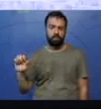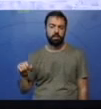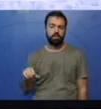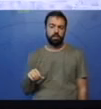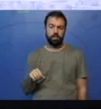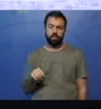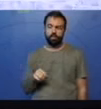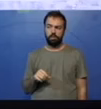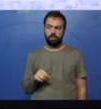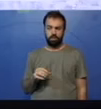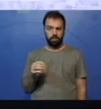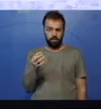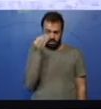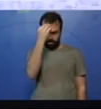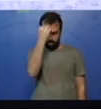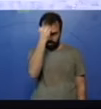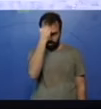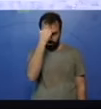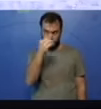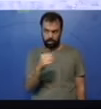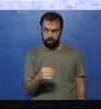Linneu.